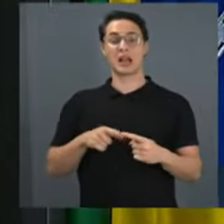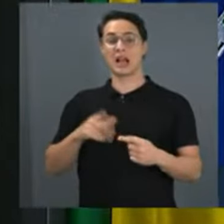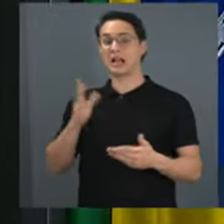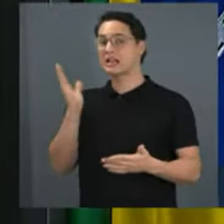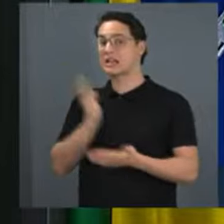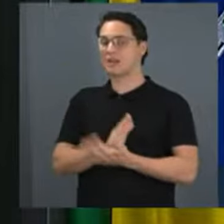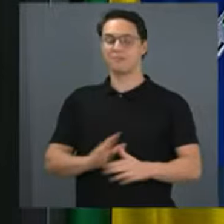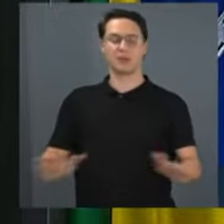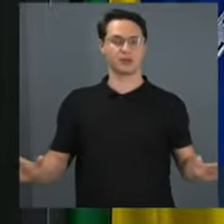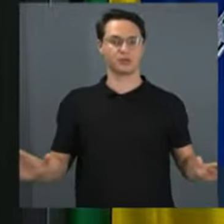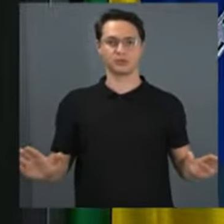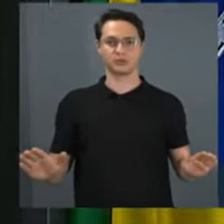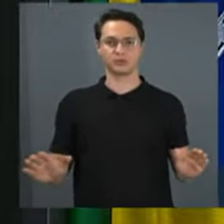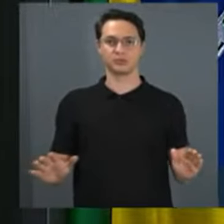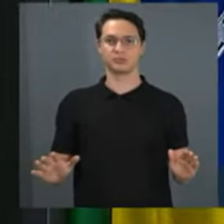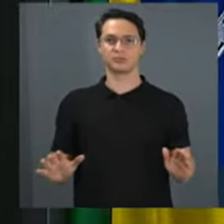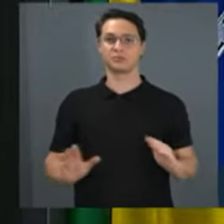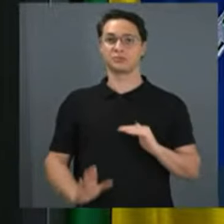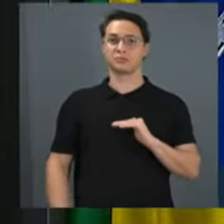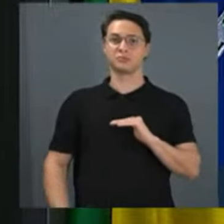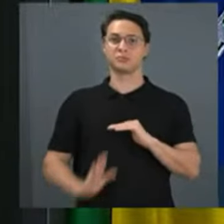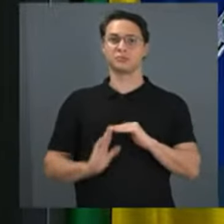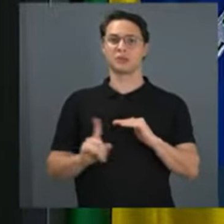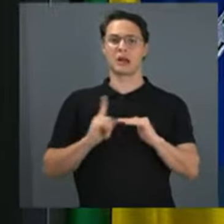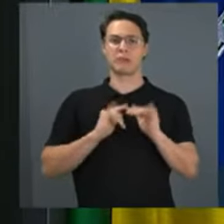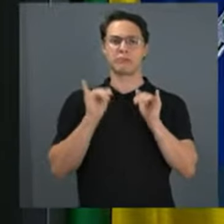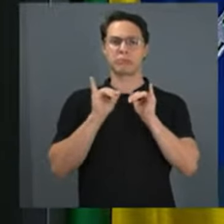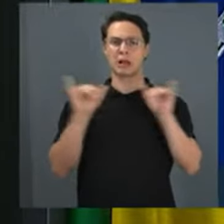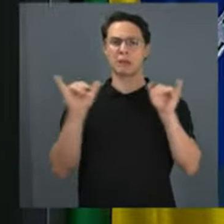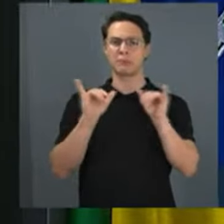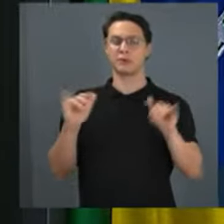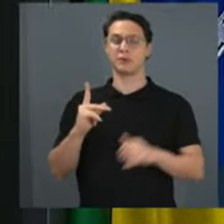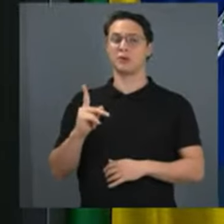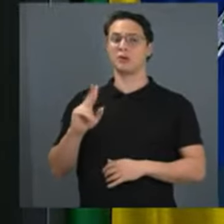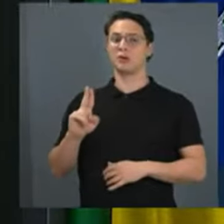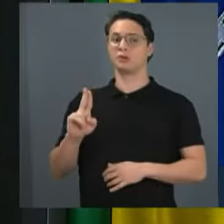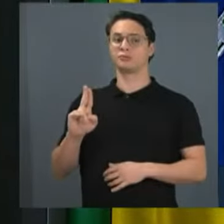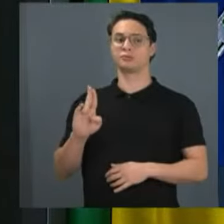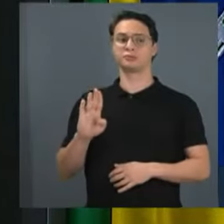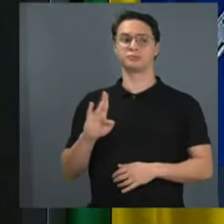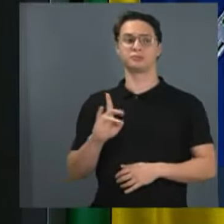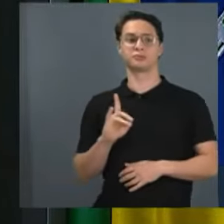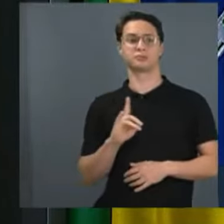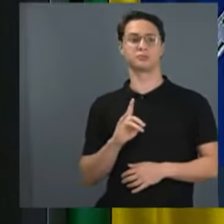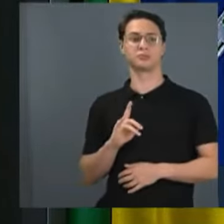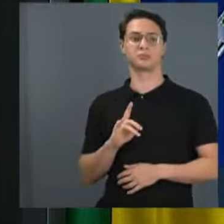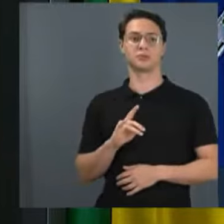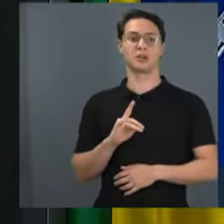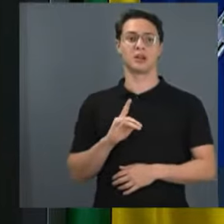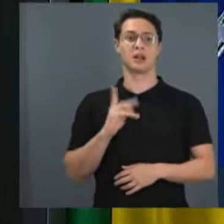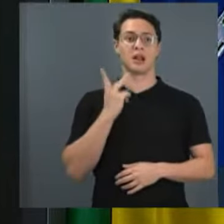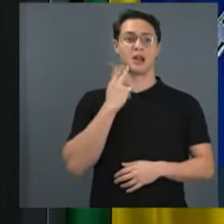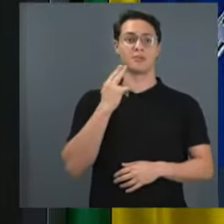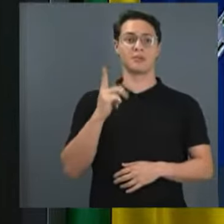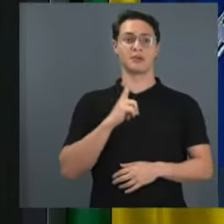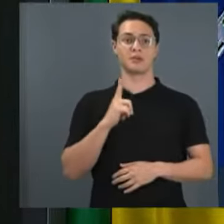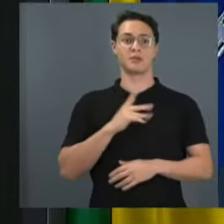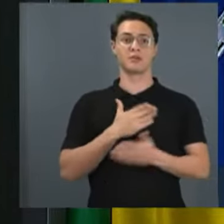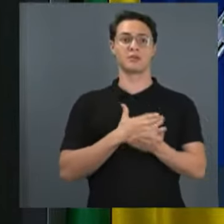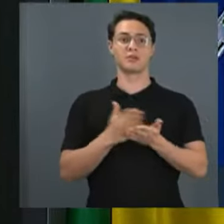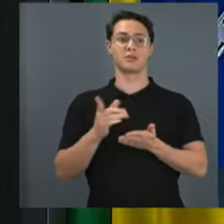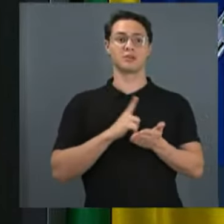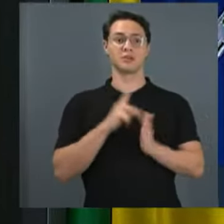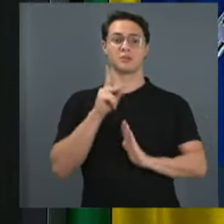isso, para restringir essa publicidade. Já falei com a equipe. Amanhã eu vou entrar com um projeto novo, porque foi